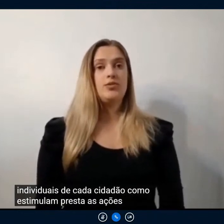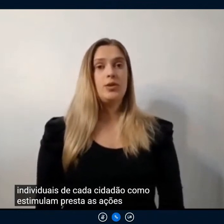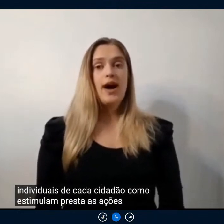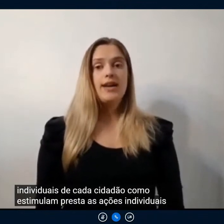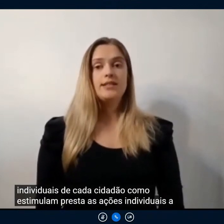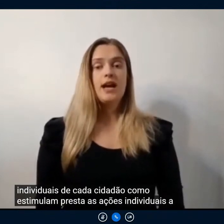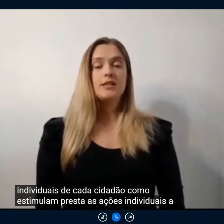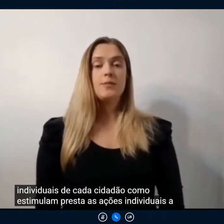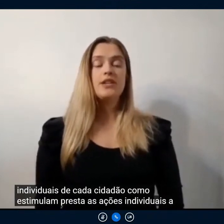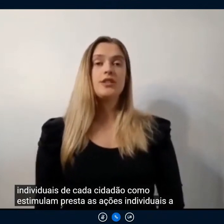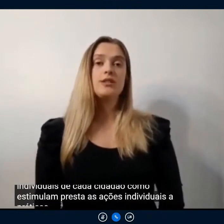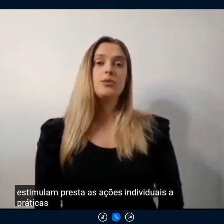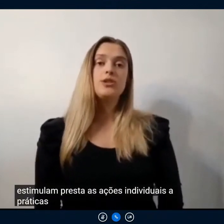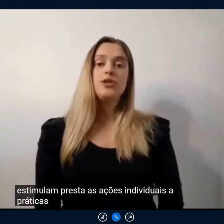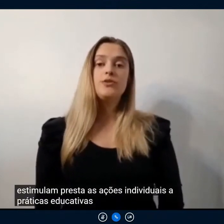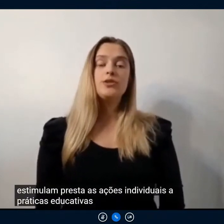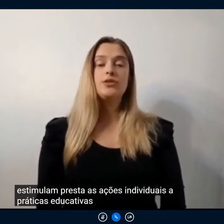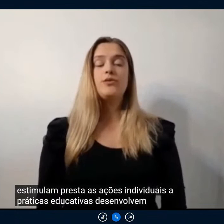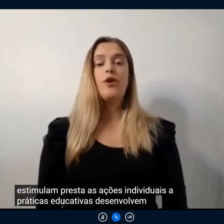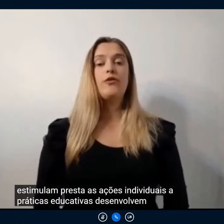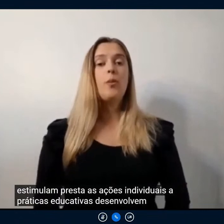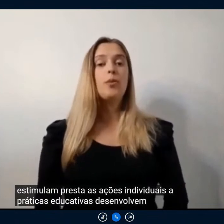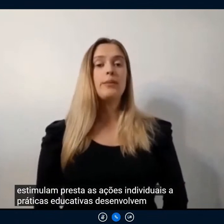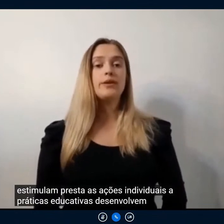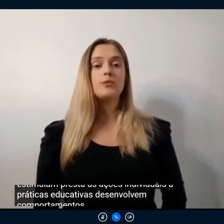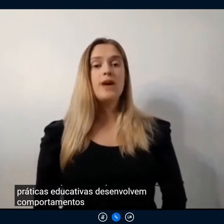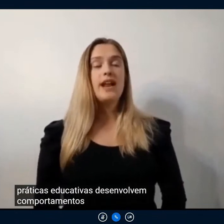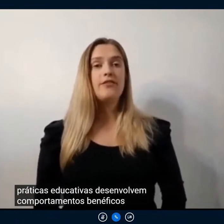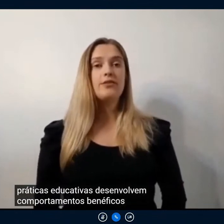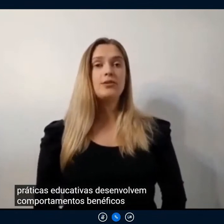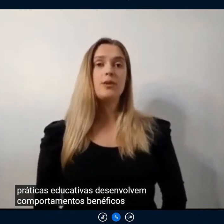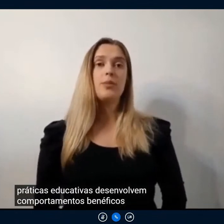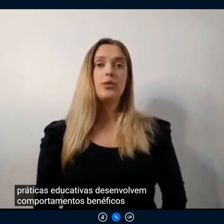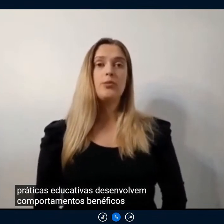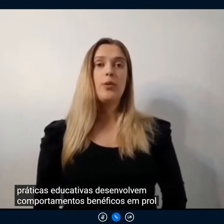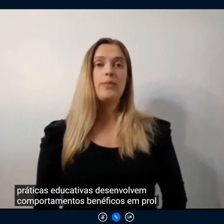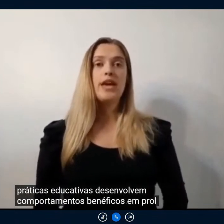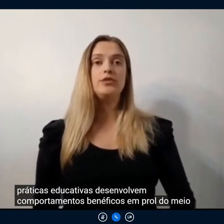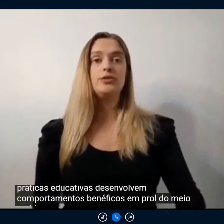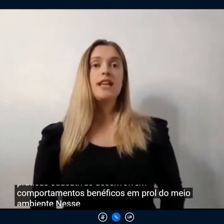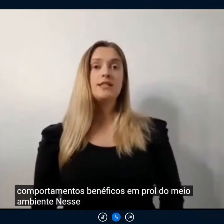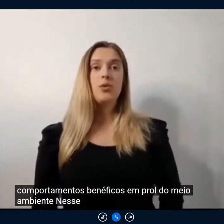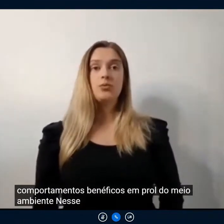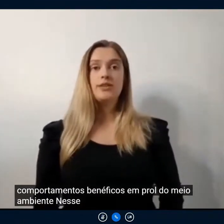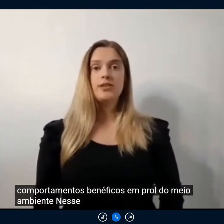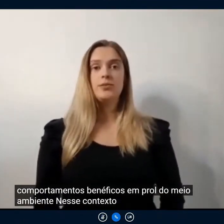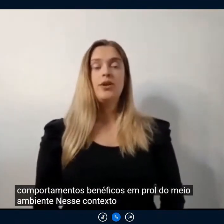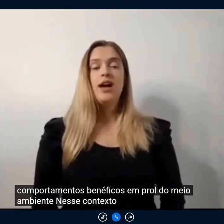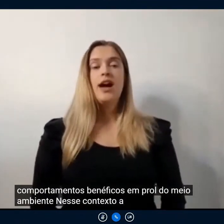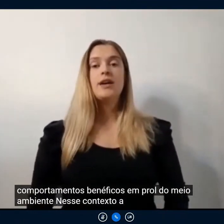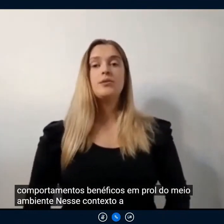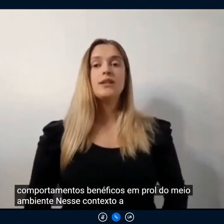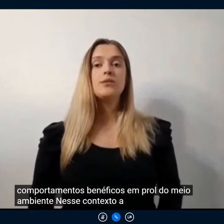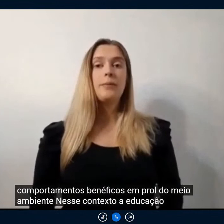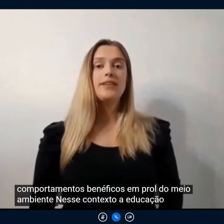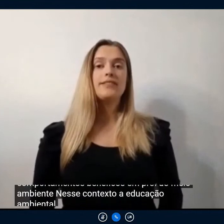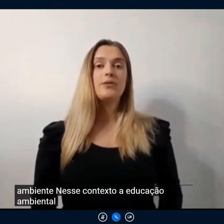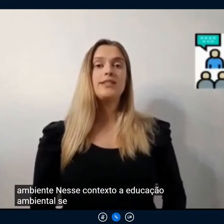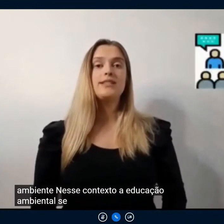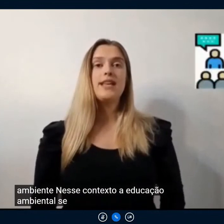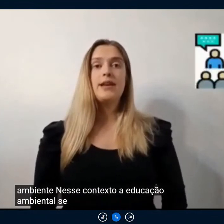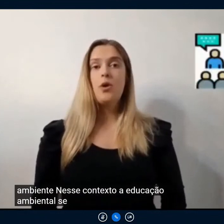ações individuais, as práticas educativas desenvolvem comportamentos benéficos em prol do meio ambiente. Nesse contexto, a